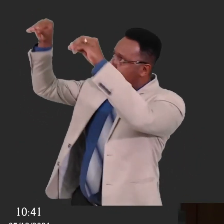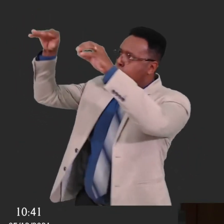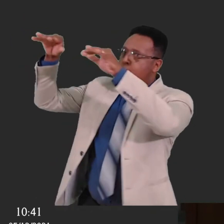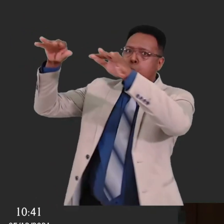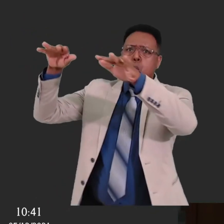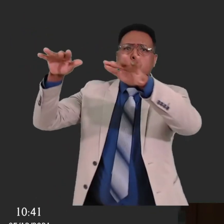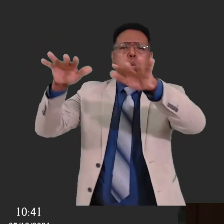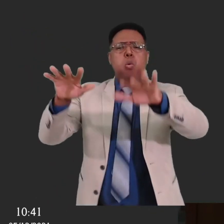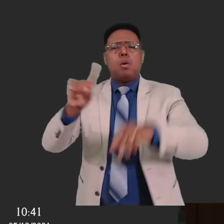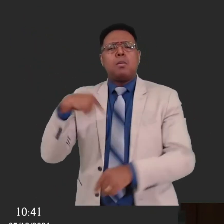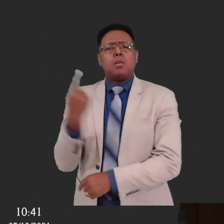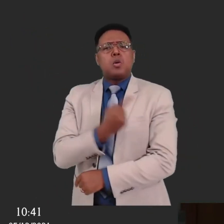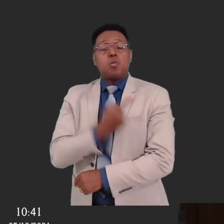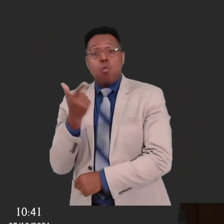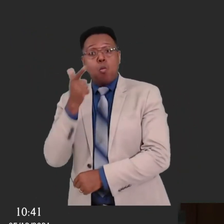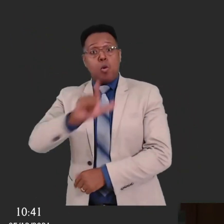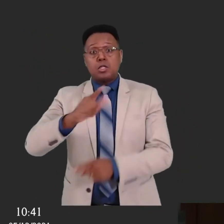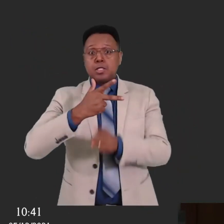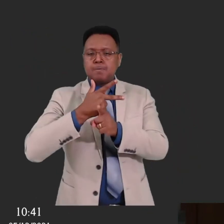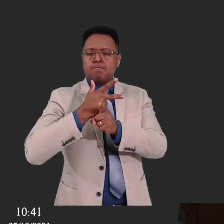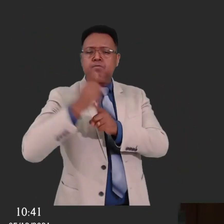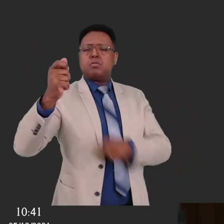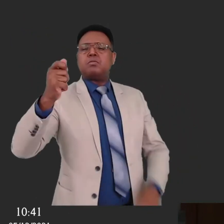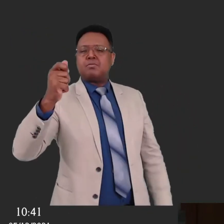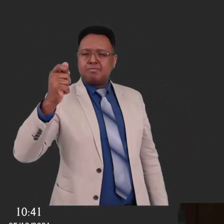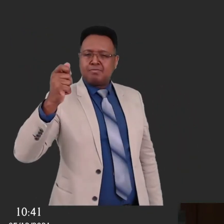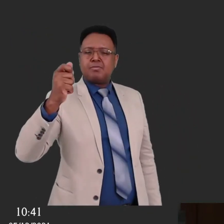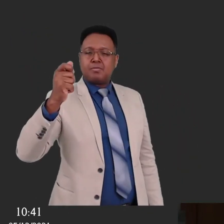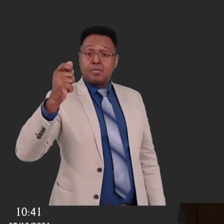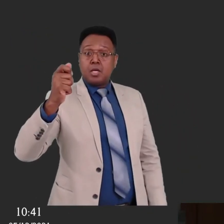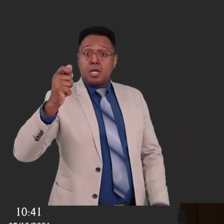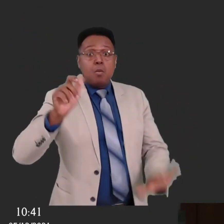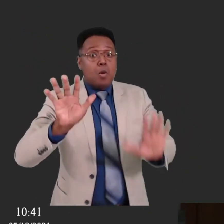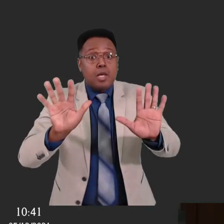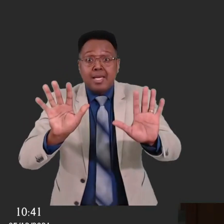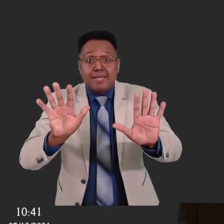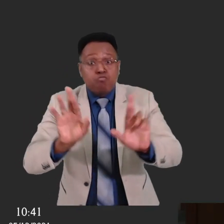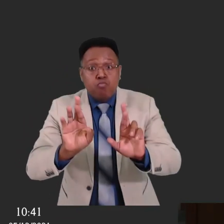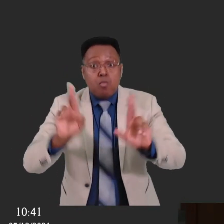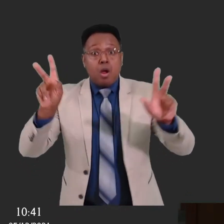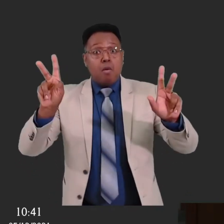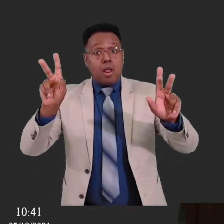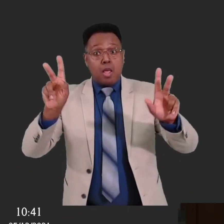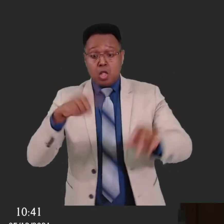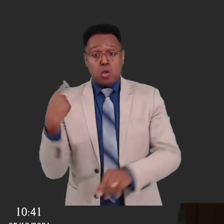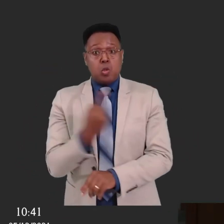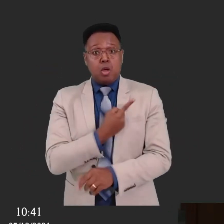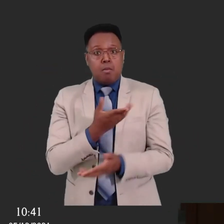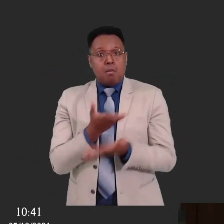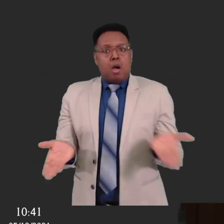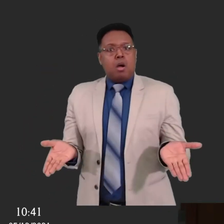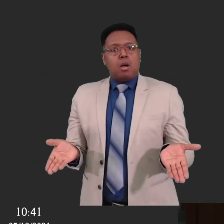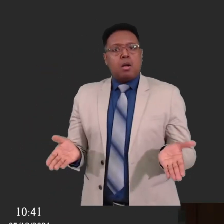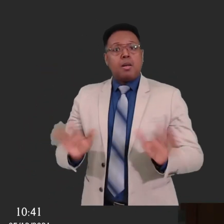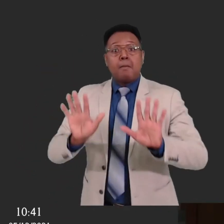vencê-las. De outra maneira, nós somos vencidos. Ainda antes da oração, o Senhor deu